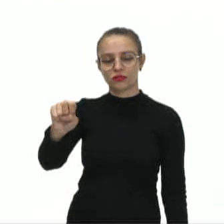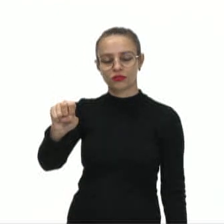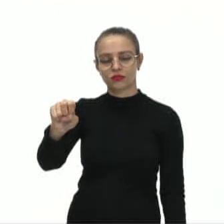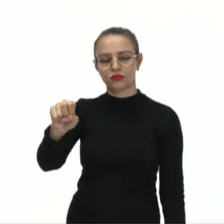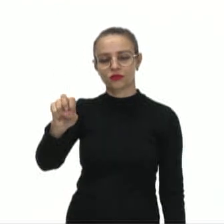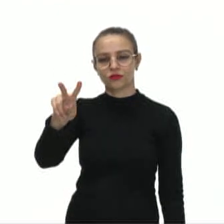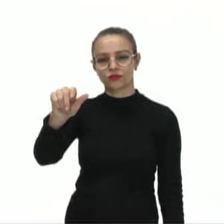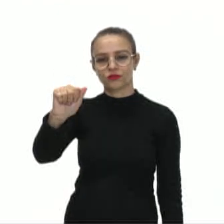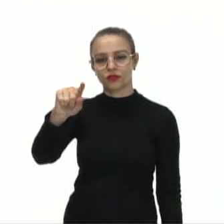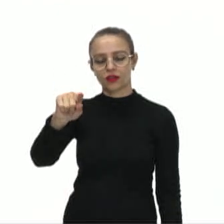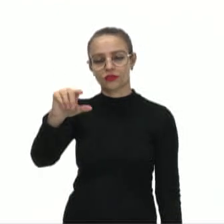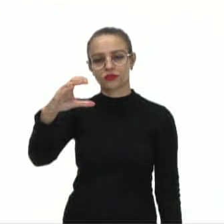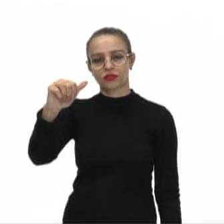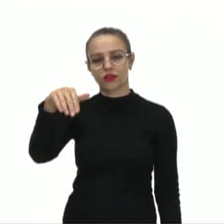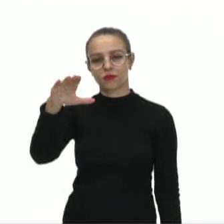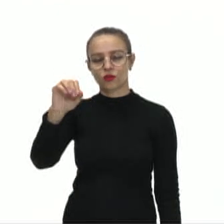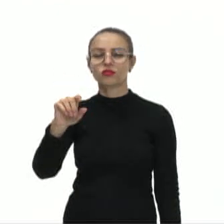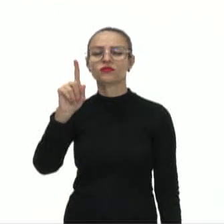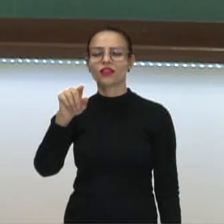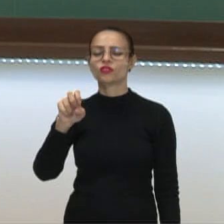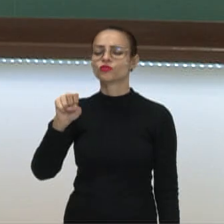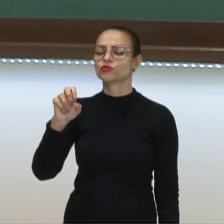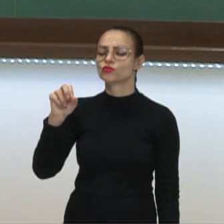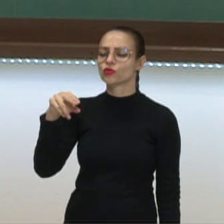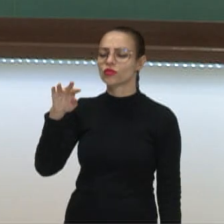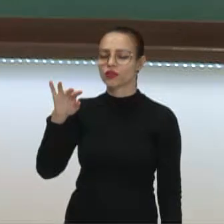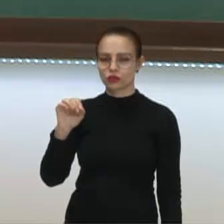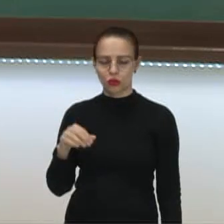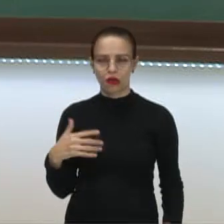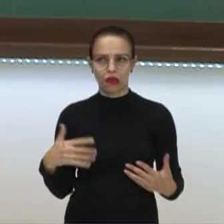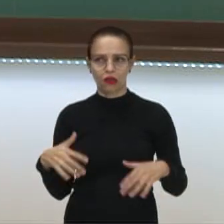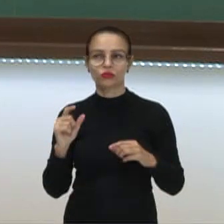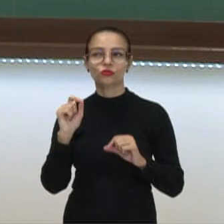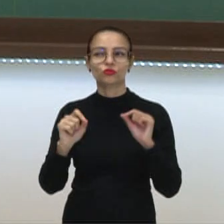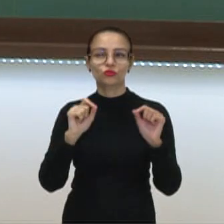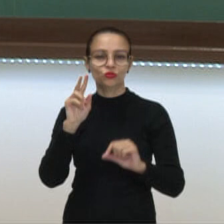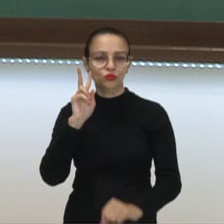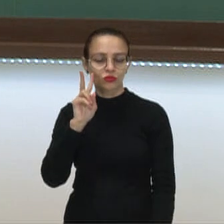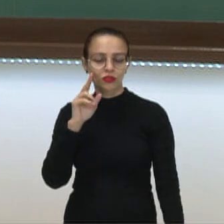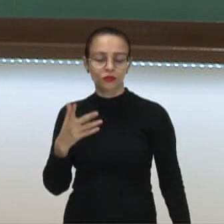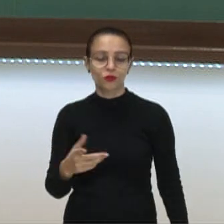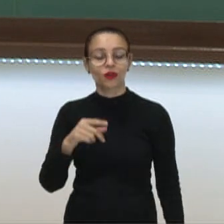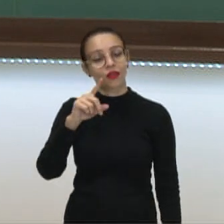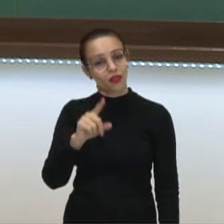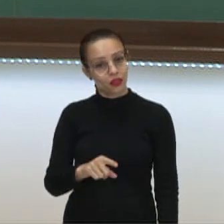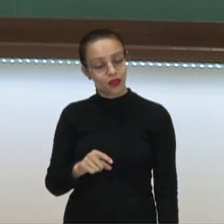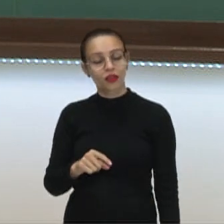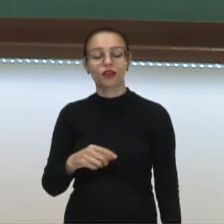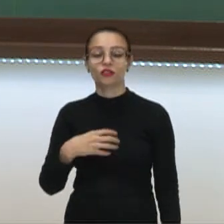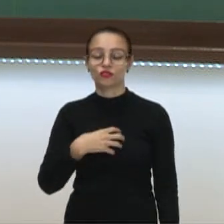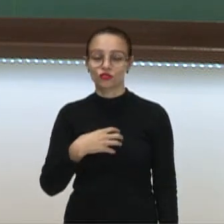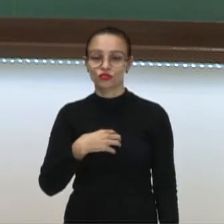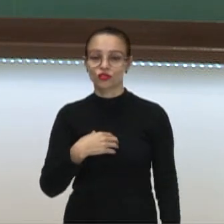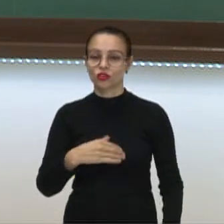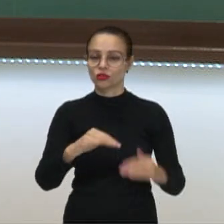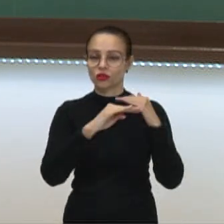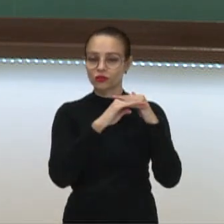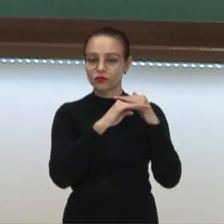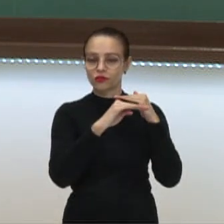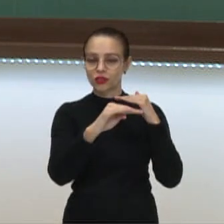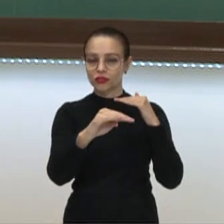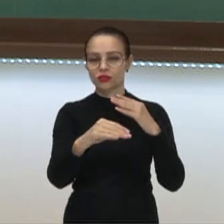Camões. Então, um soneto... Ai, professora, não lembro o que é um soneto. Soneto é uma forma fixa, uma